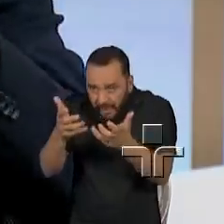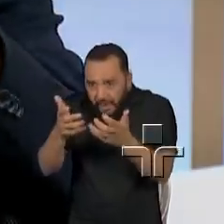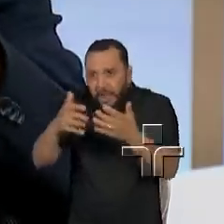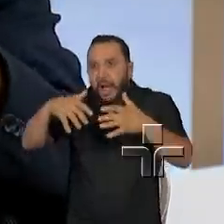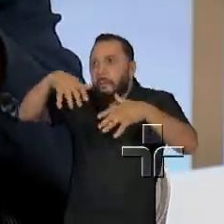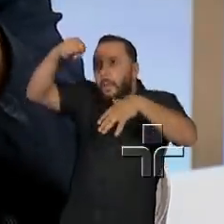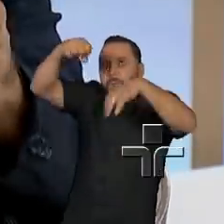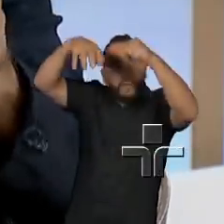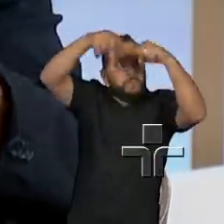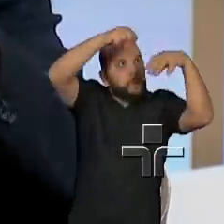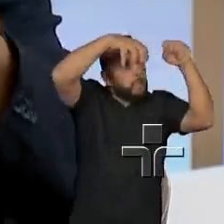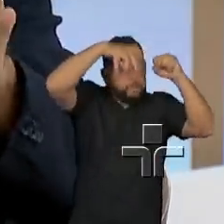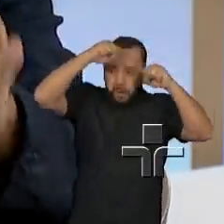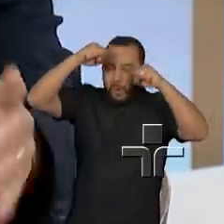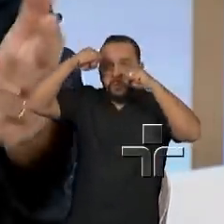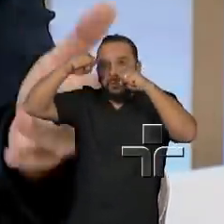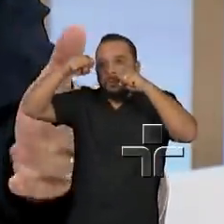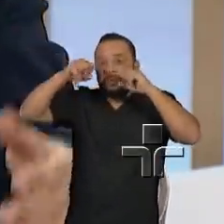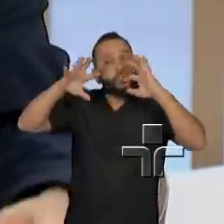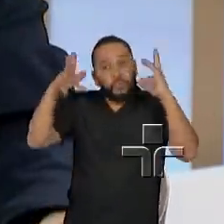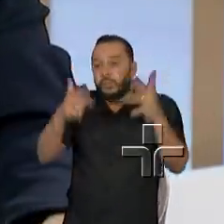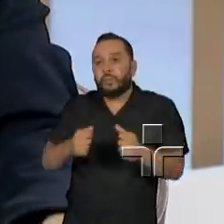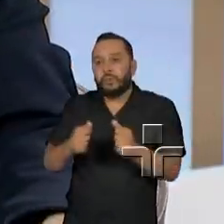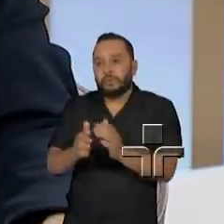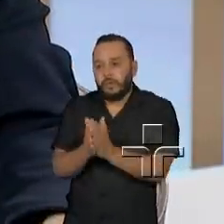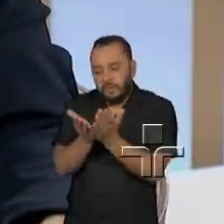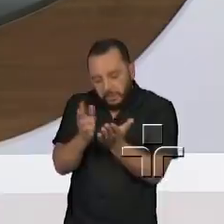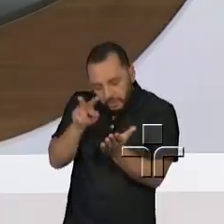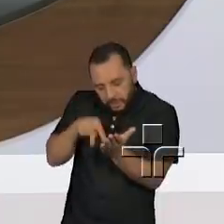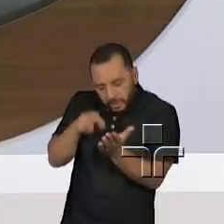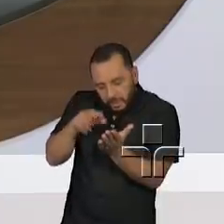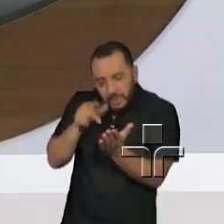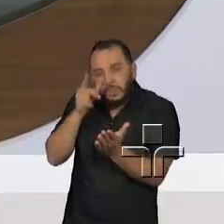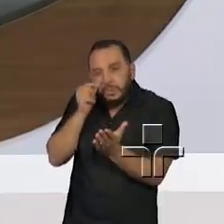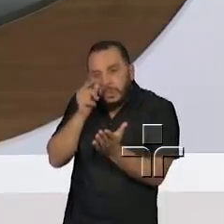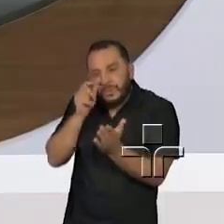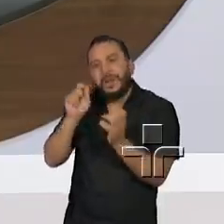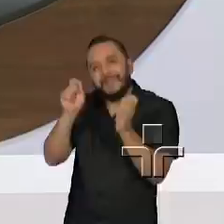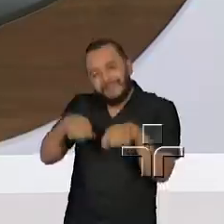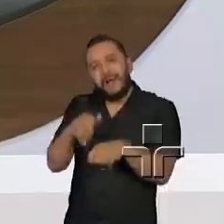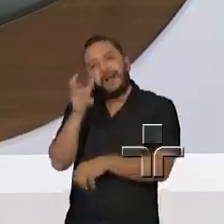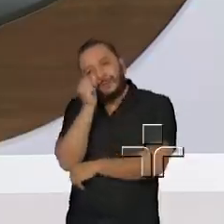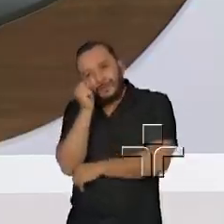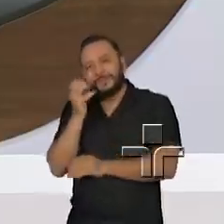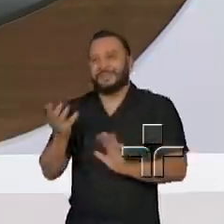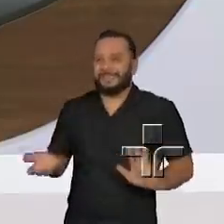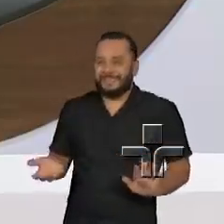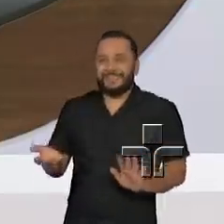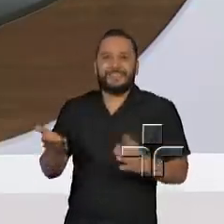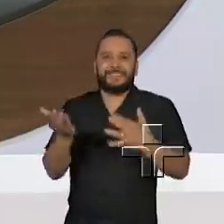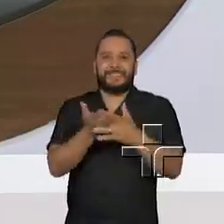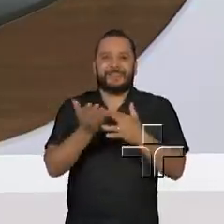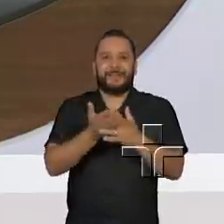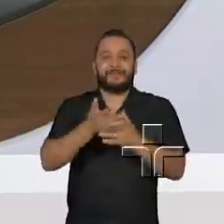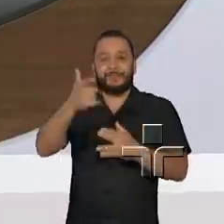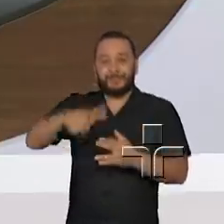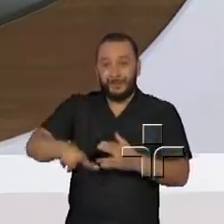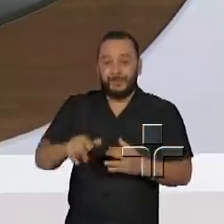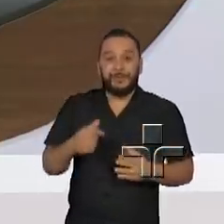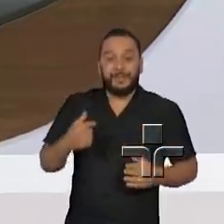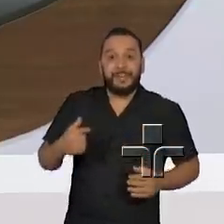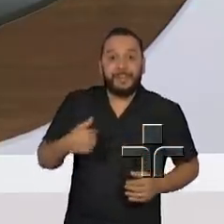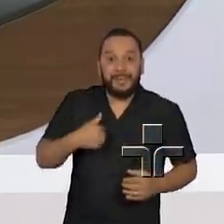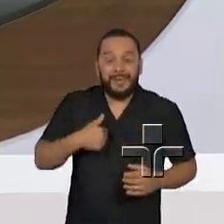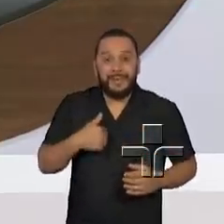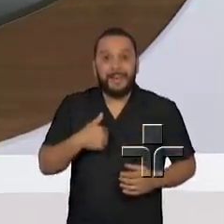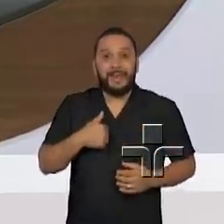livro bom e vai ler, e depois de algumas páginas ela vai dormir. Eu vou chamar um intervalo, porque o nosso tempo acabou, mas é a primeira vez que eu estou apresentando esse programa com